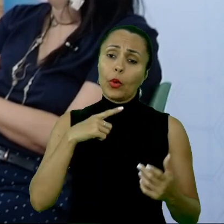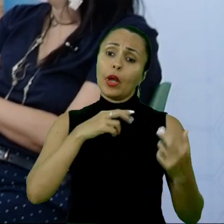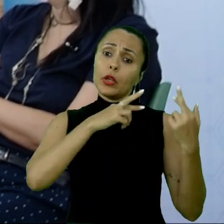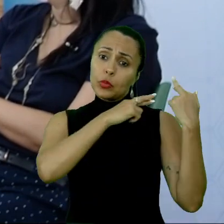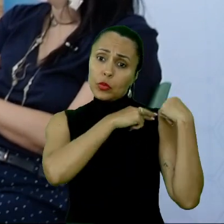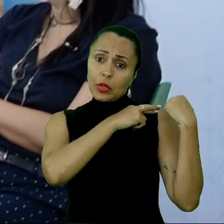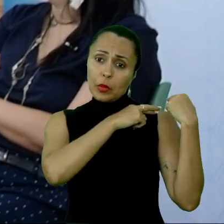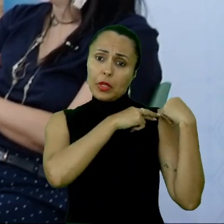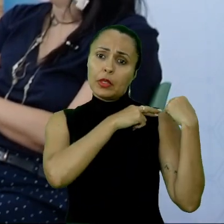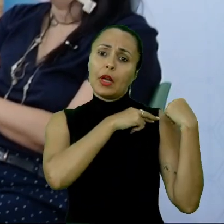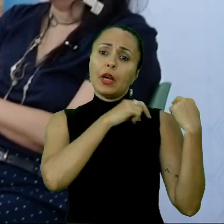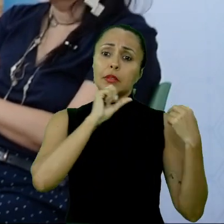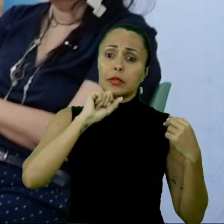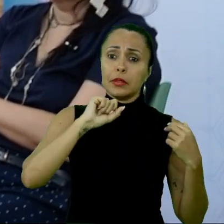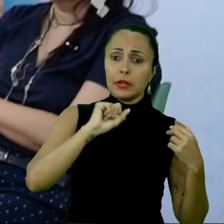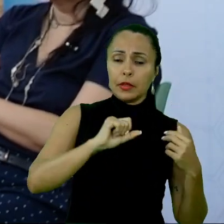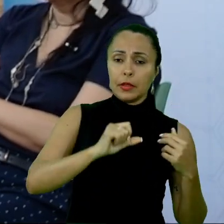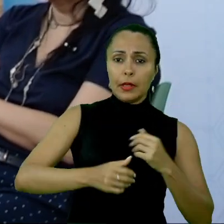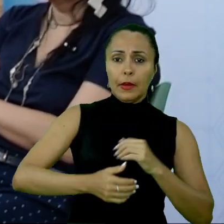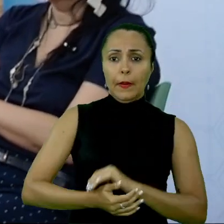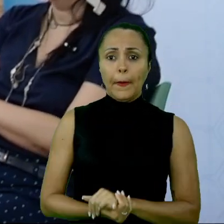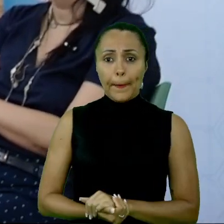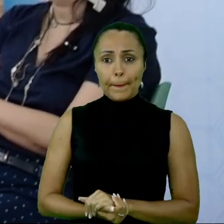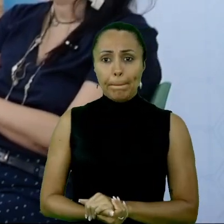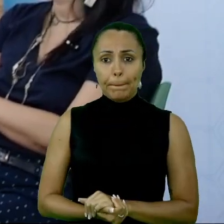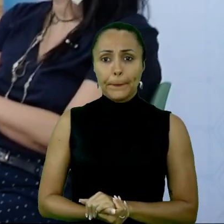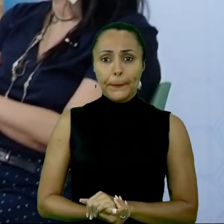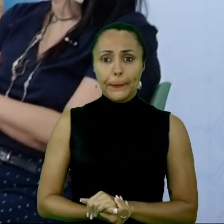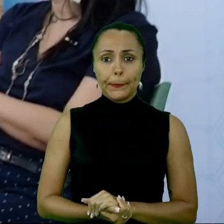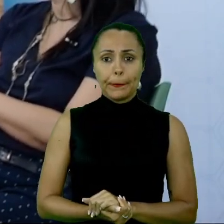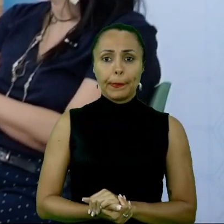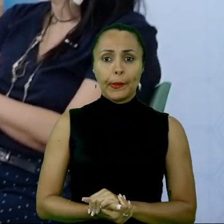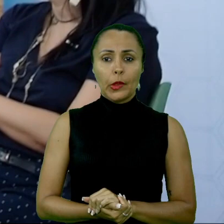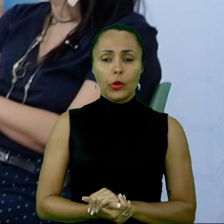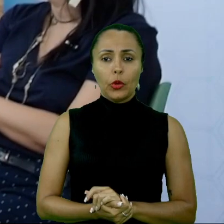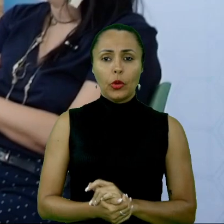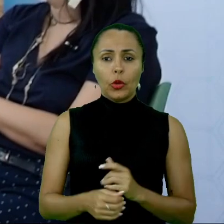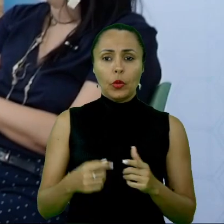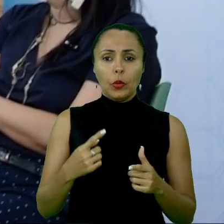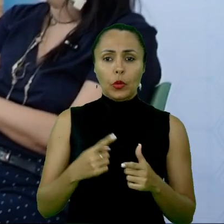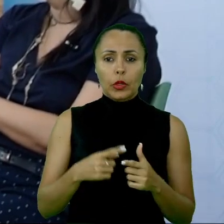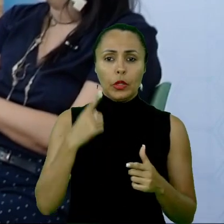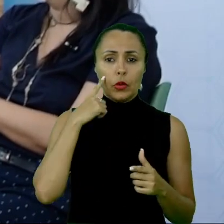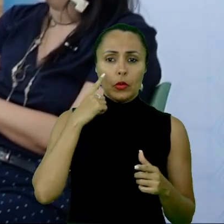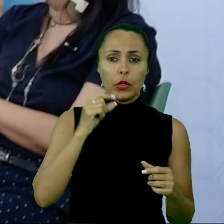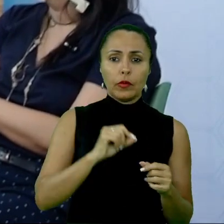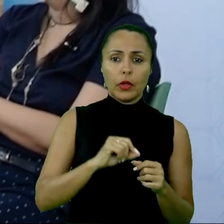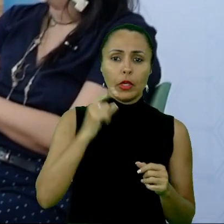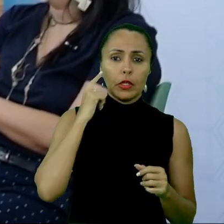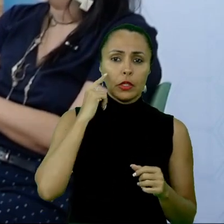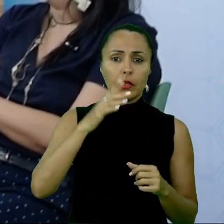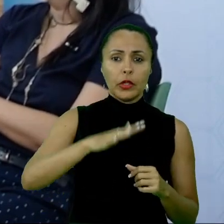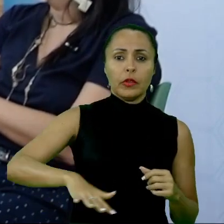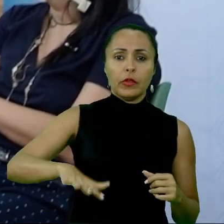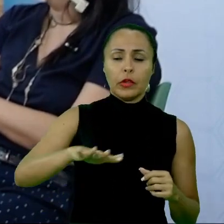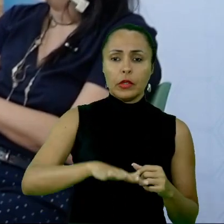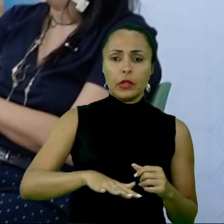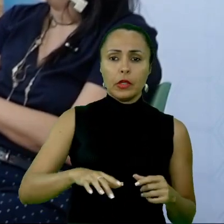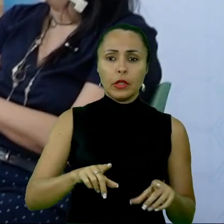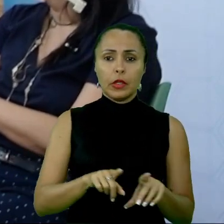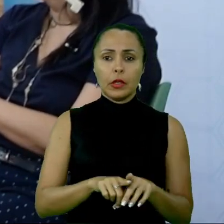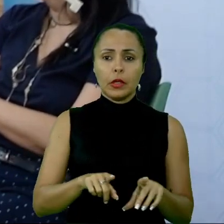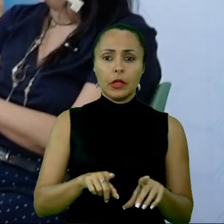responsabilidade. A palavra é sobre isso, assim, sobre responsabilidade, porque o que faz de você ir numa comunidade ribeirinha, por exemplo, tirar